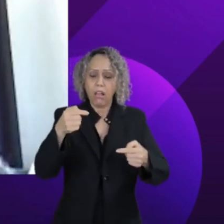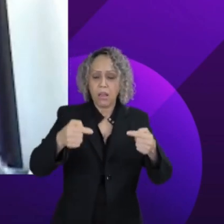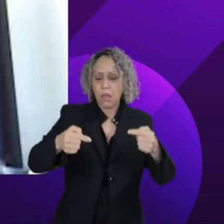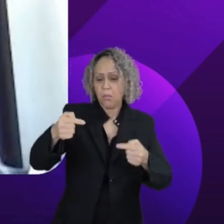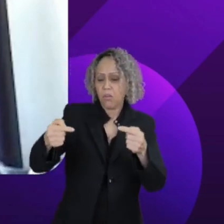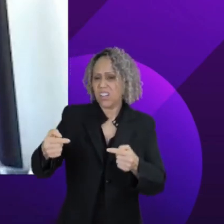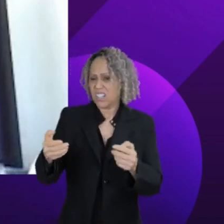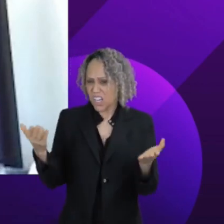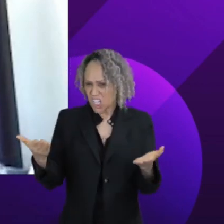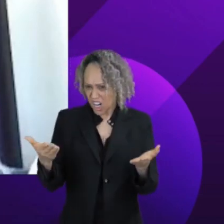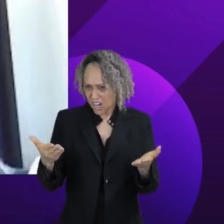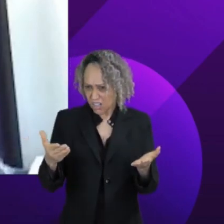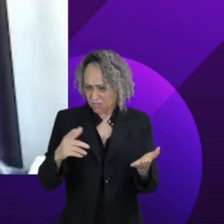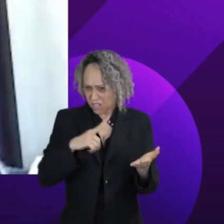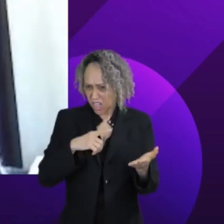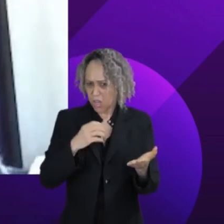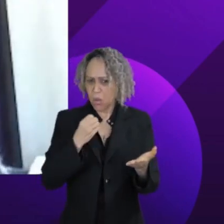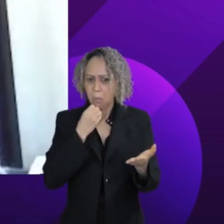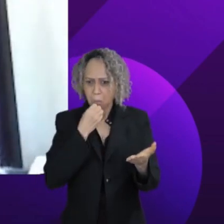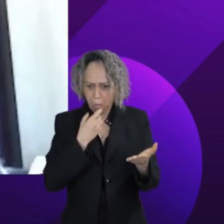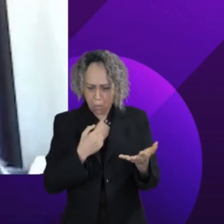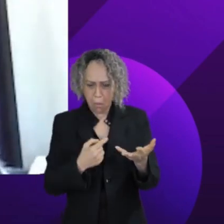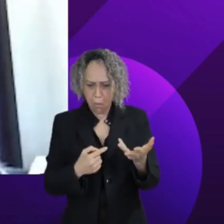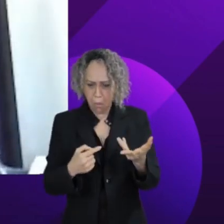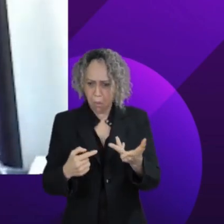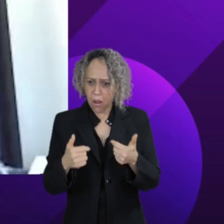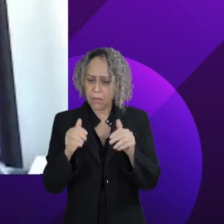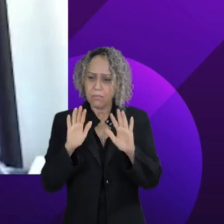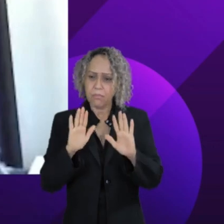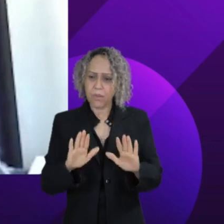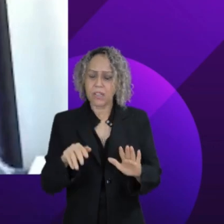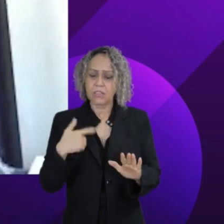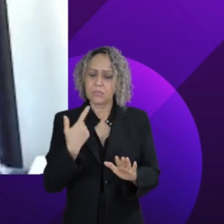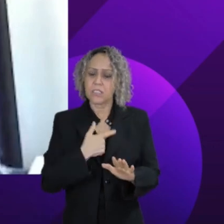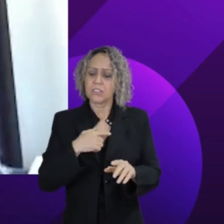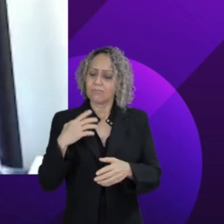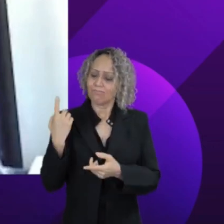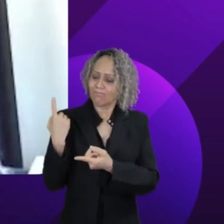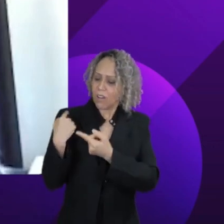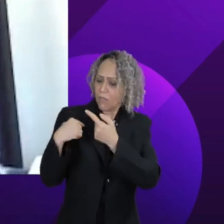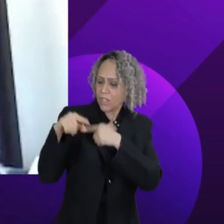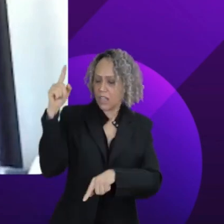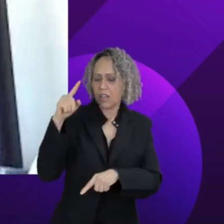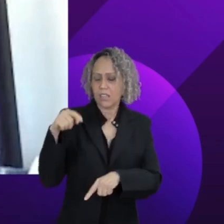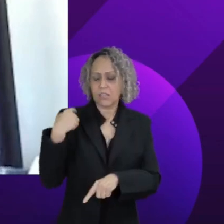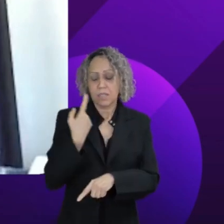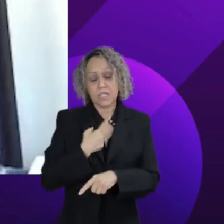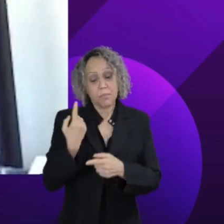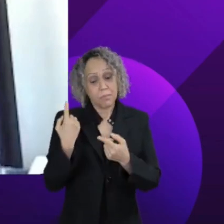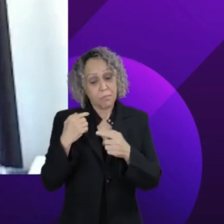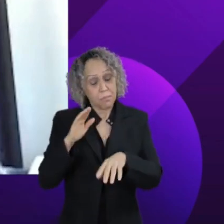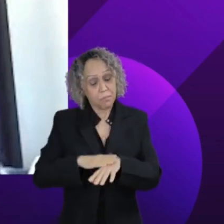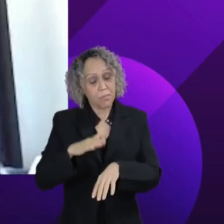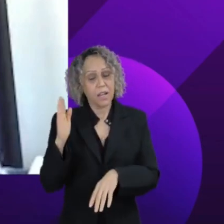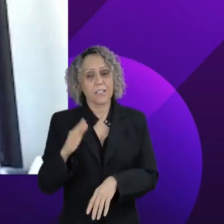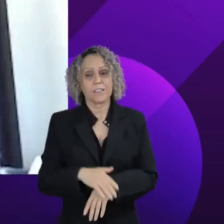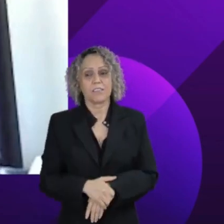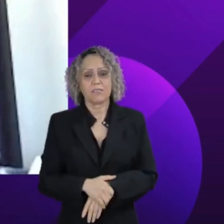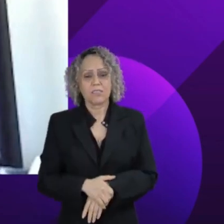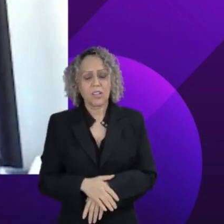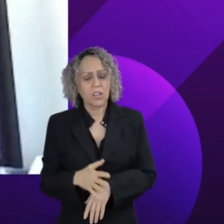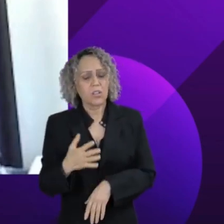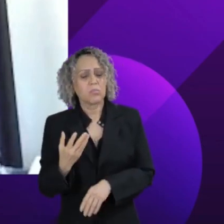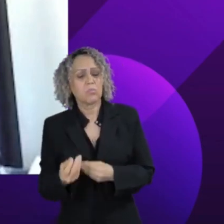já existem. Elas são muito boas, mas a gente precisa avançar, a gente precisa de mais. E isso, conseguir pensar